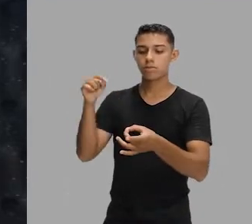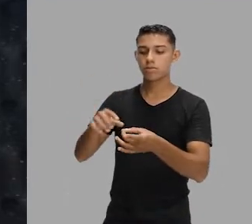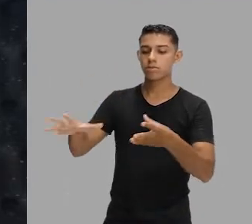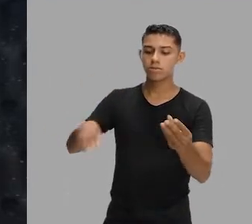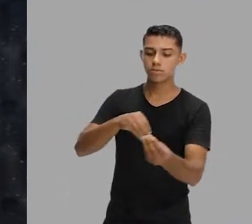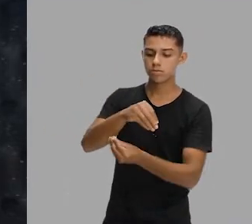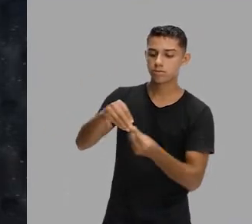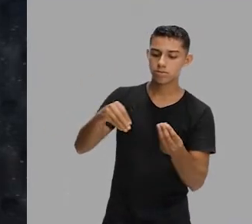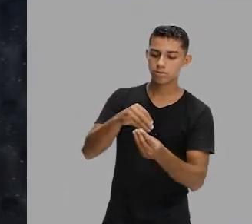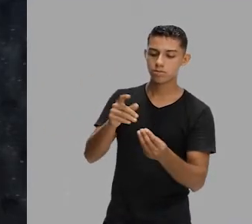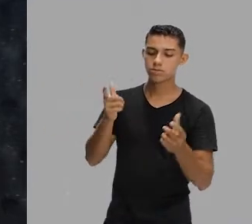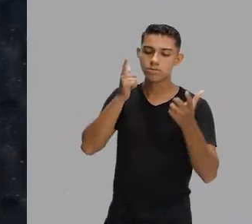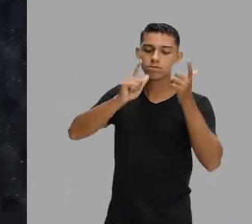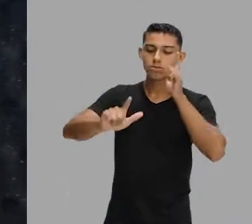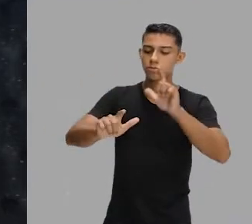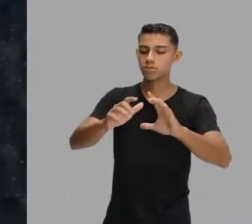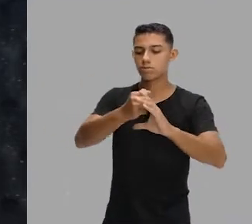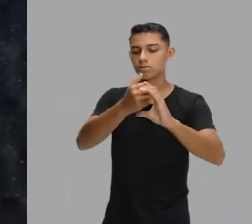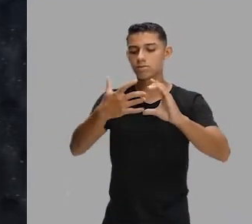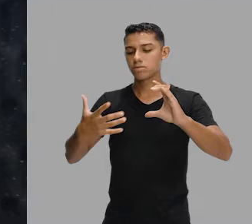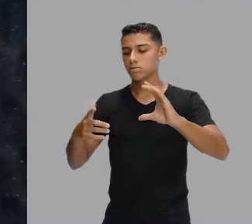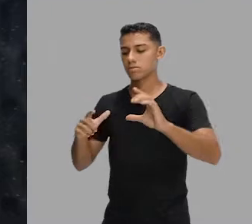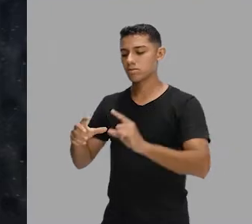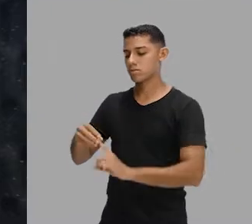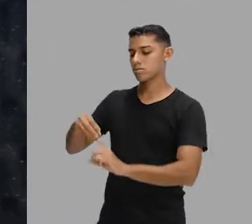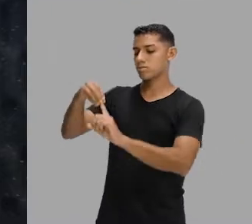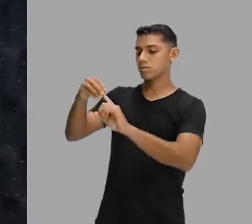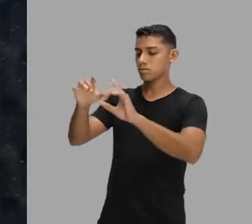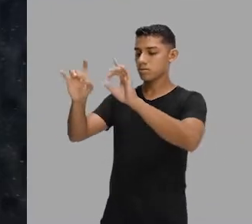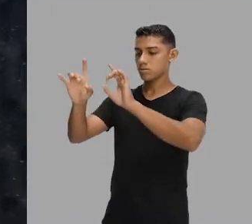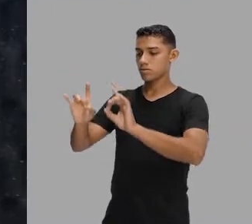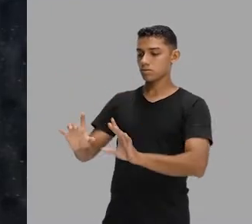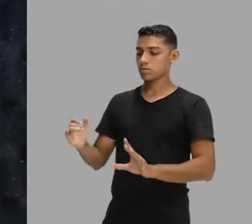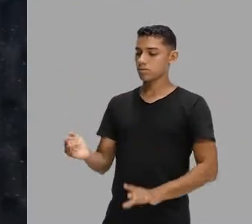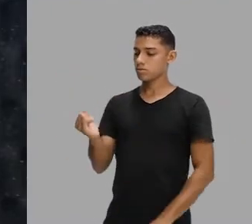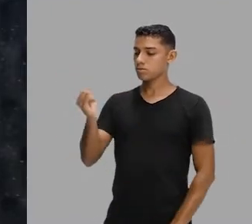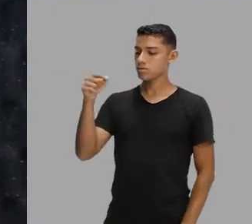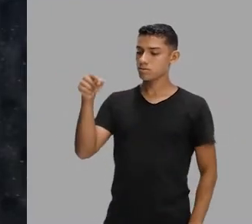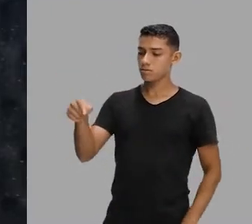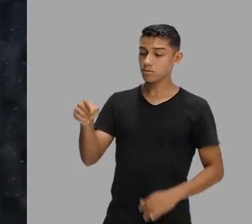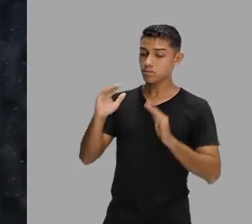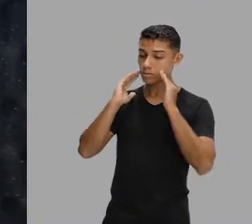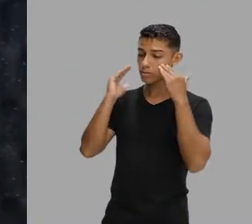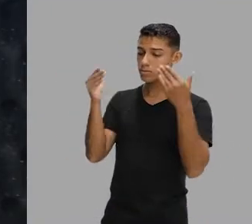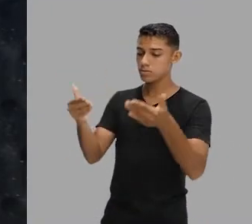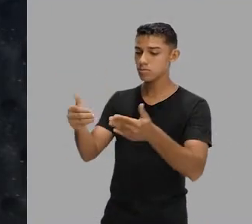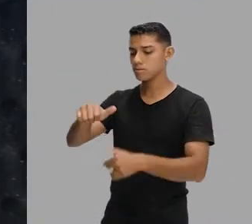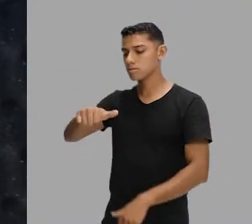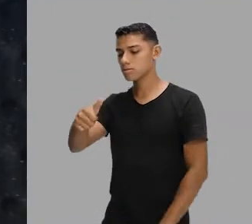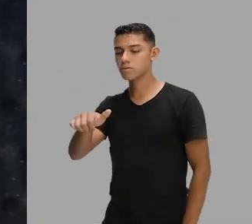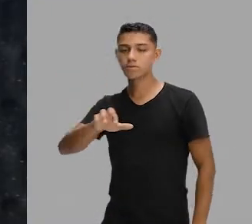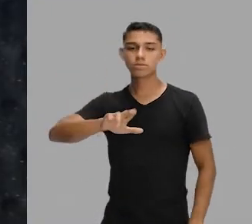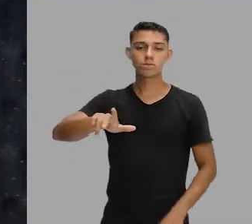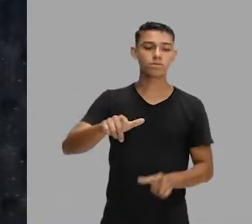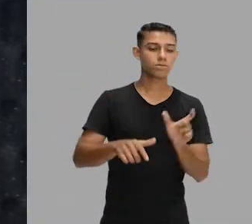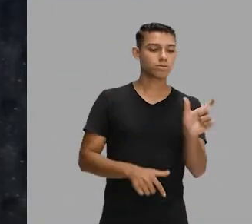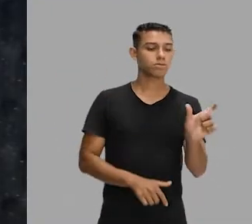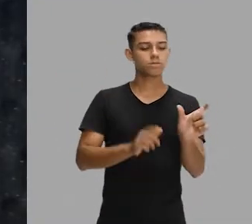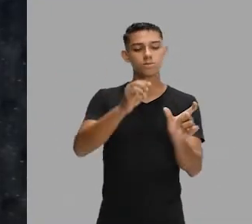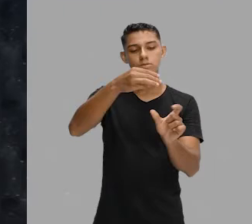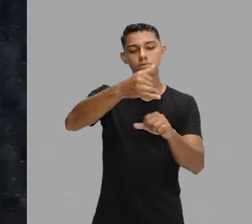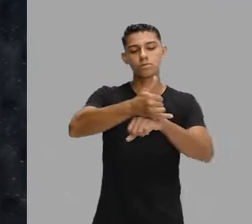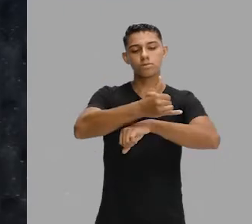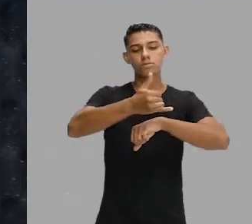uma característica única e exclusiva, né, que não é verificável no metal